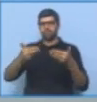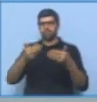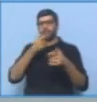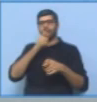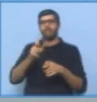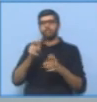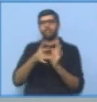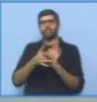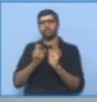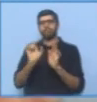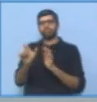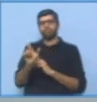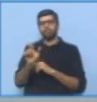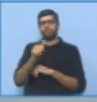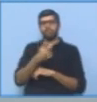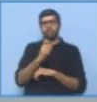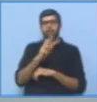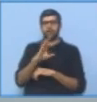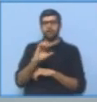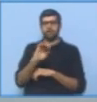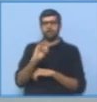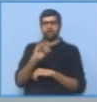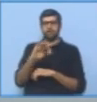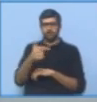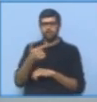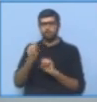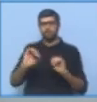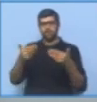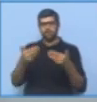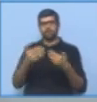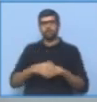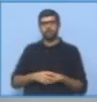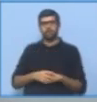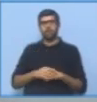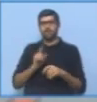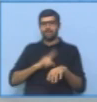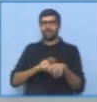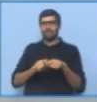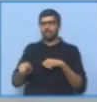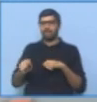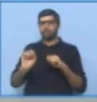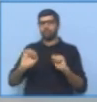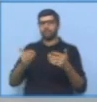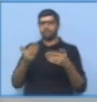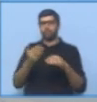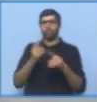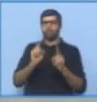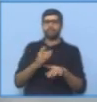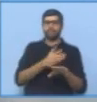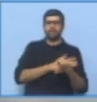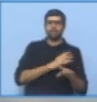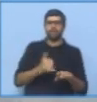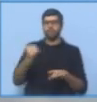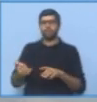da Bíblia é um bereshit, também tem a ver com um princípio. E princípio não é só a cronologia, não é saber o que é que começa antes e o que é que vem a